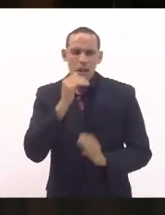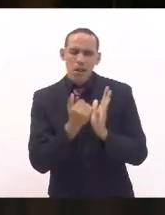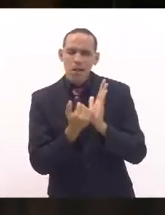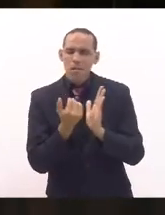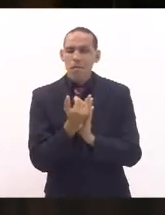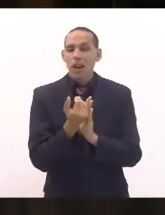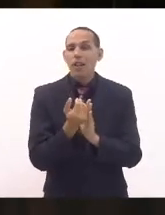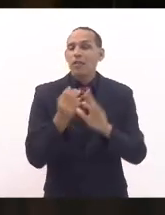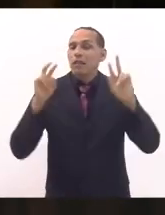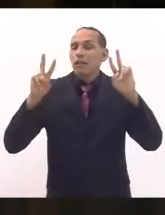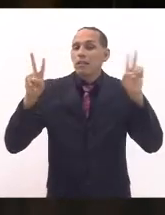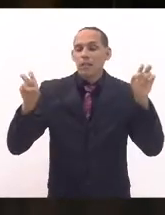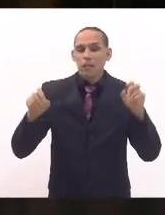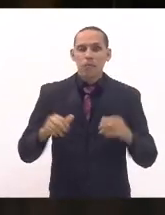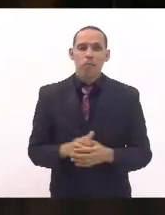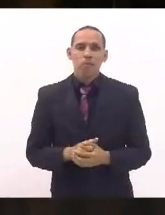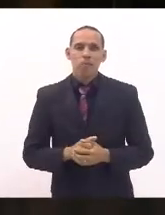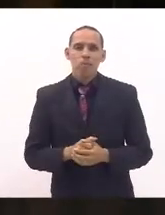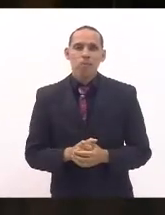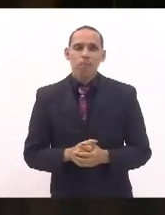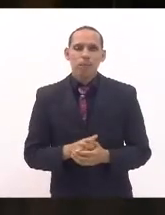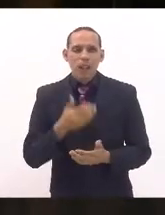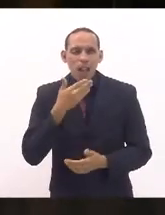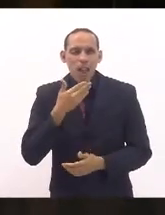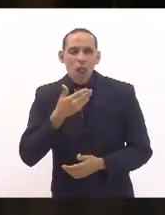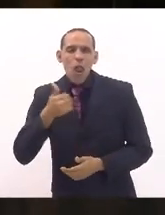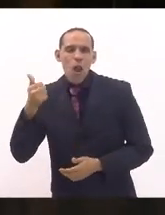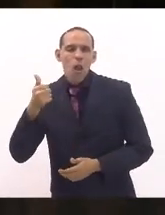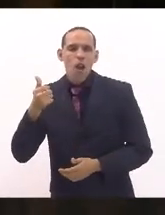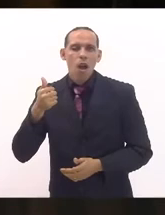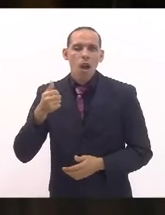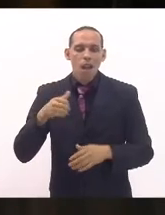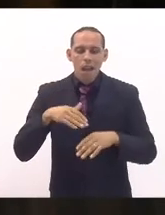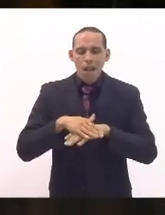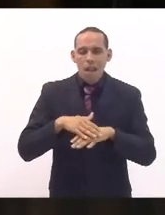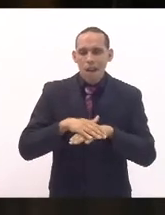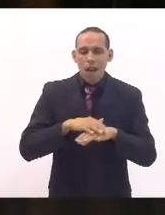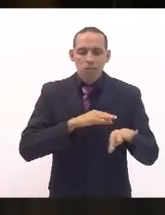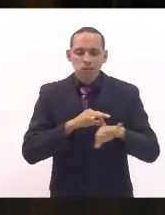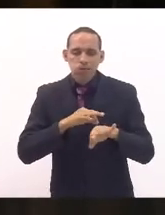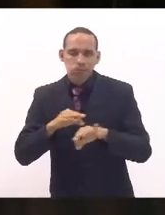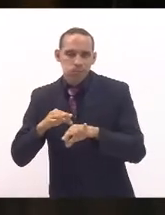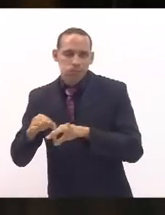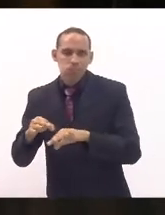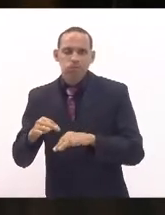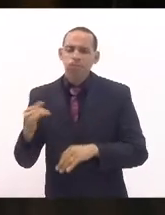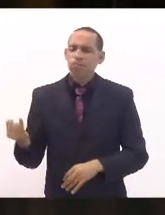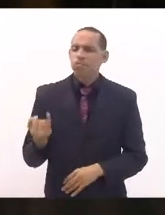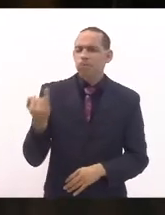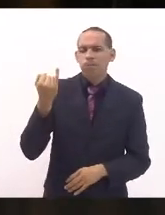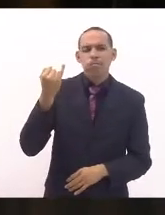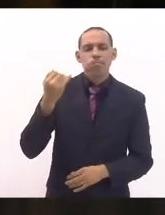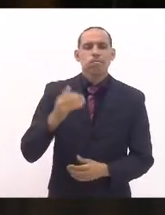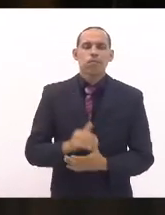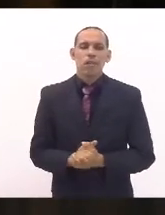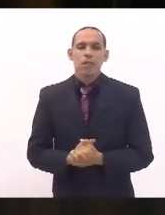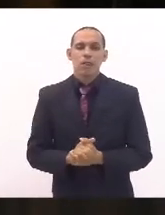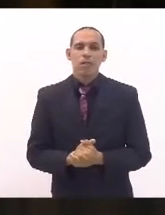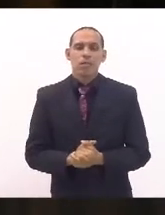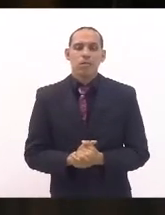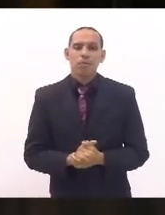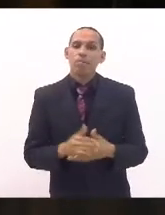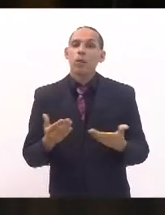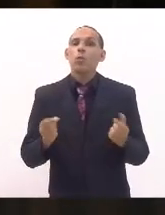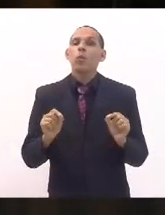questão de melhoria na articulação de rede, que é importantíssimo e imprescindível nessa situação.